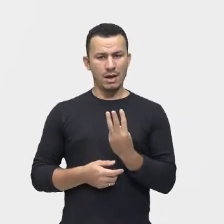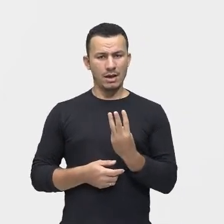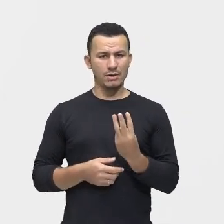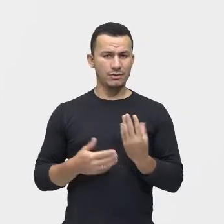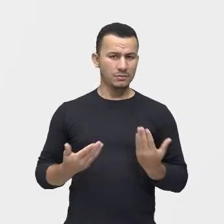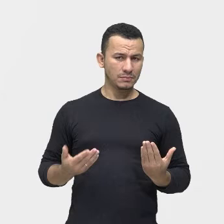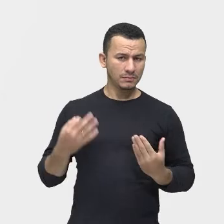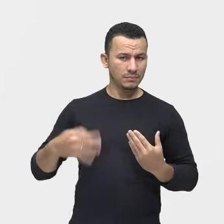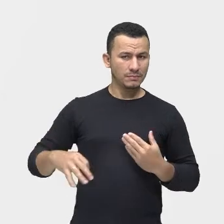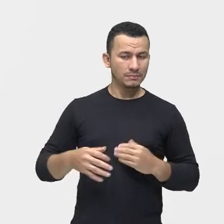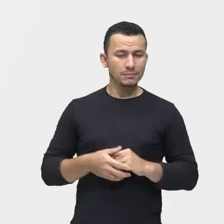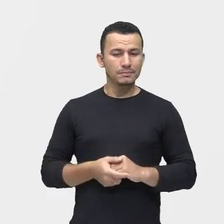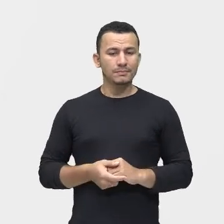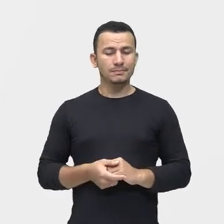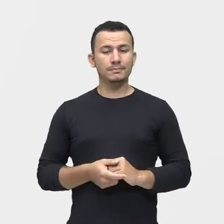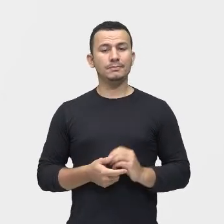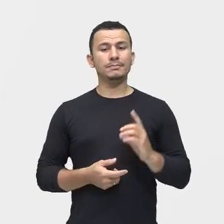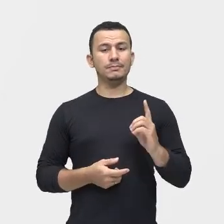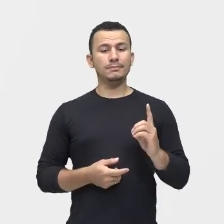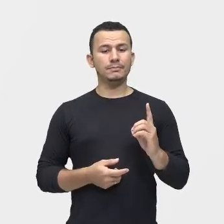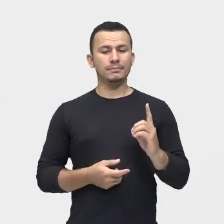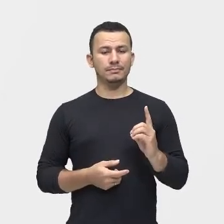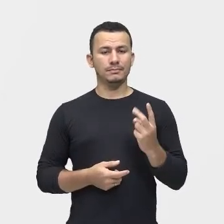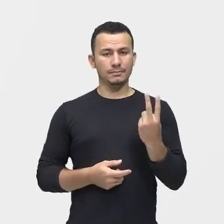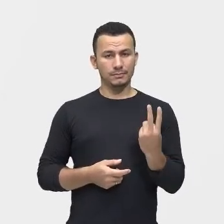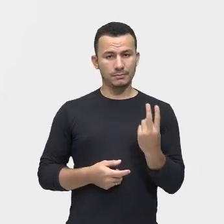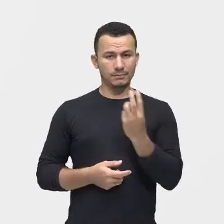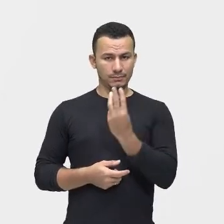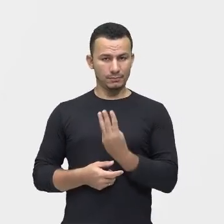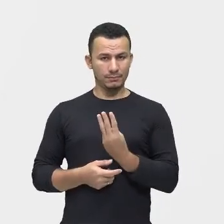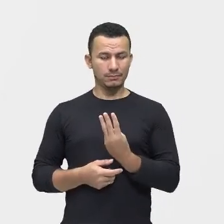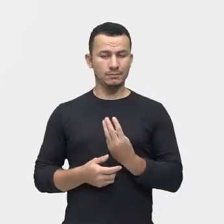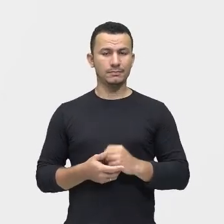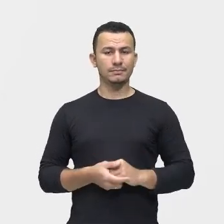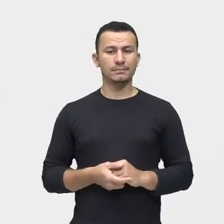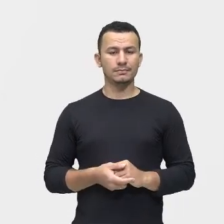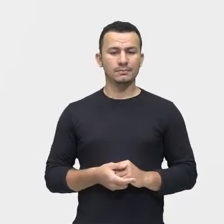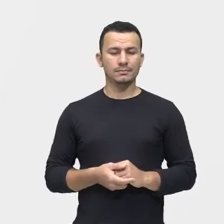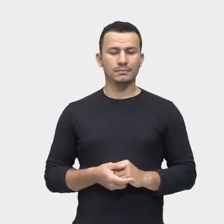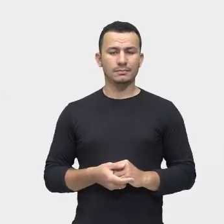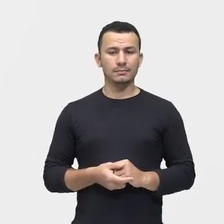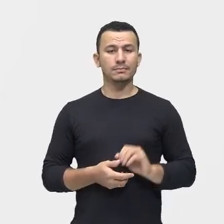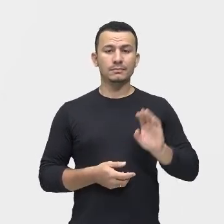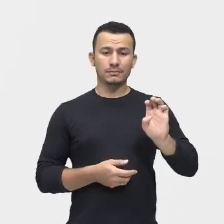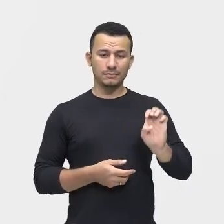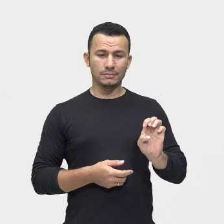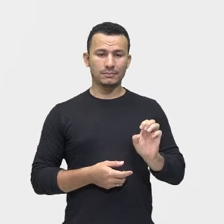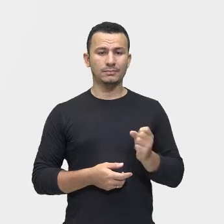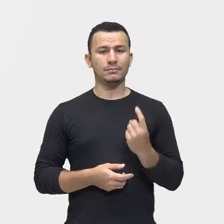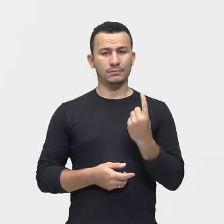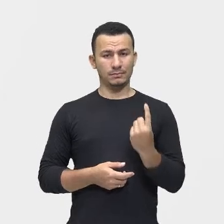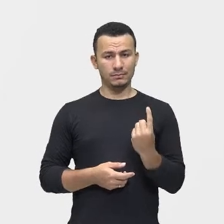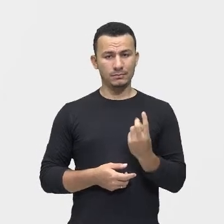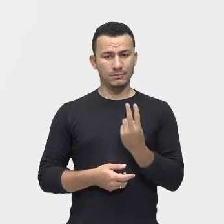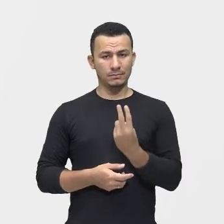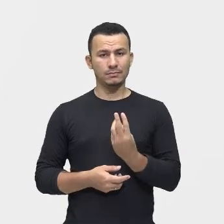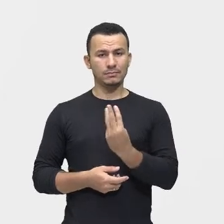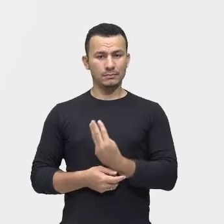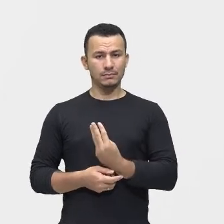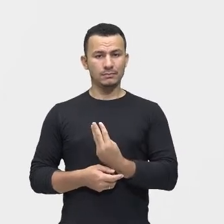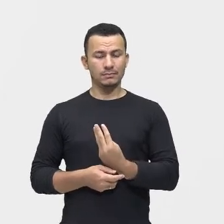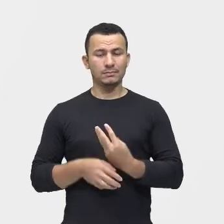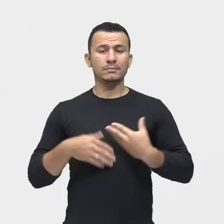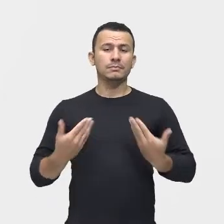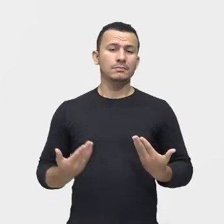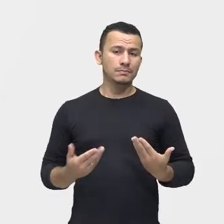2 somente. A alternativa D, 2 e 3 somente. E a alternativa E, 1, 2